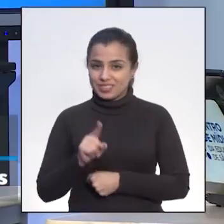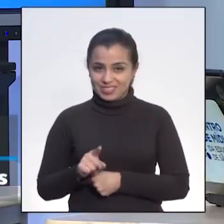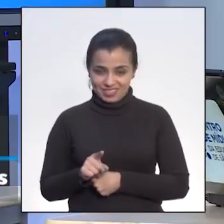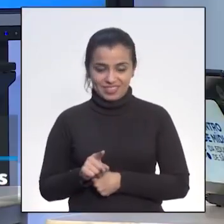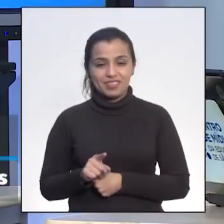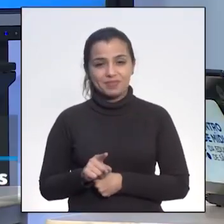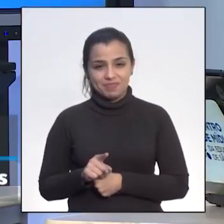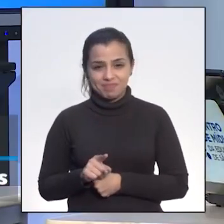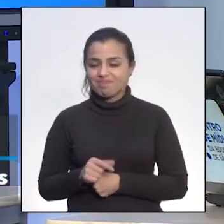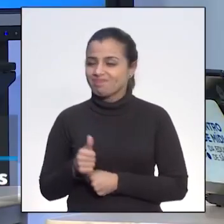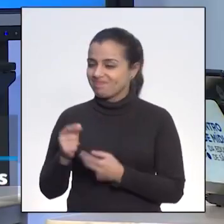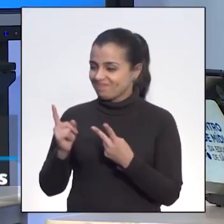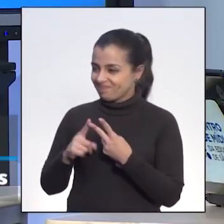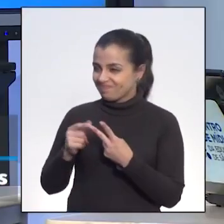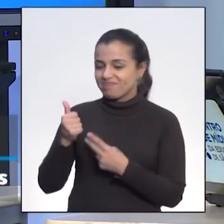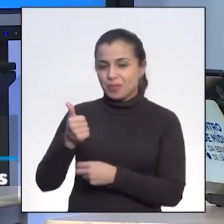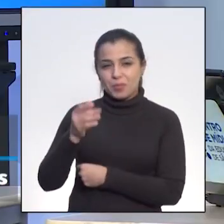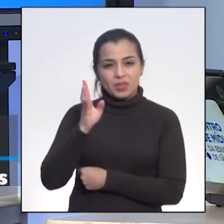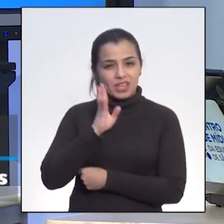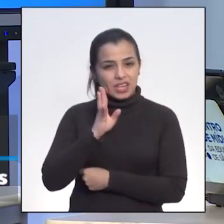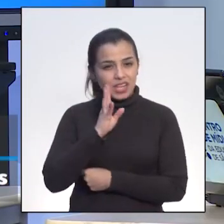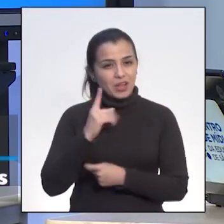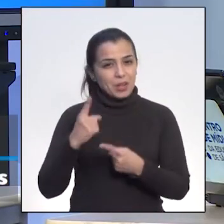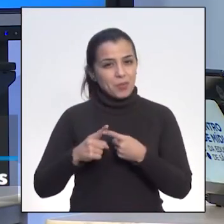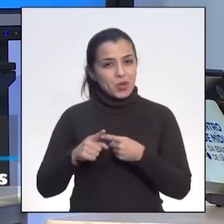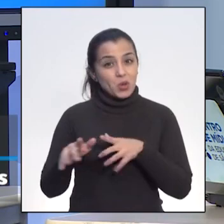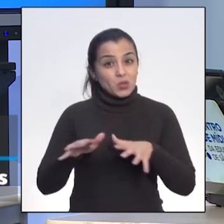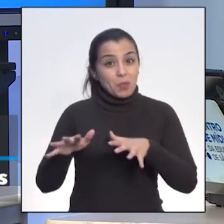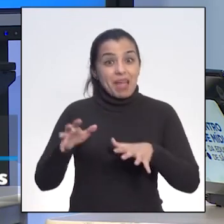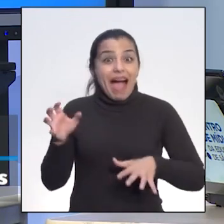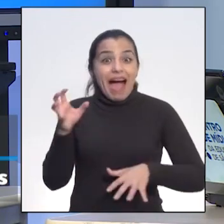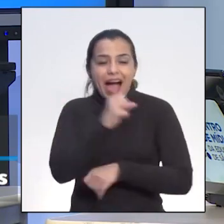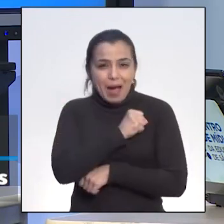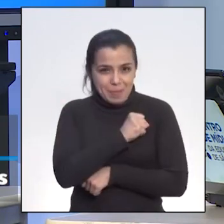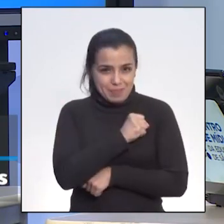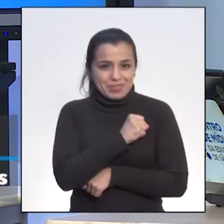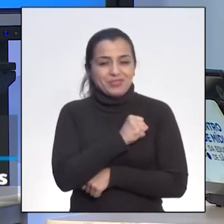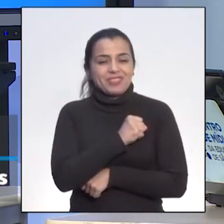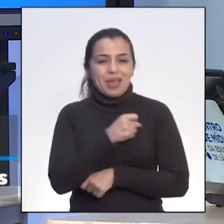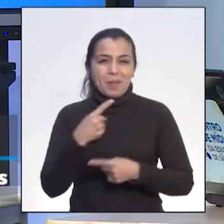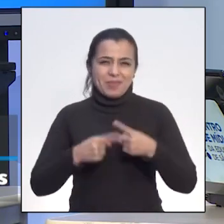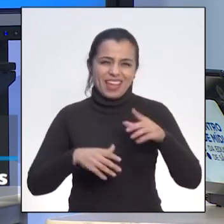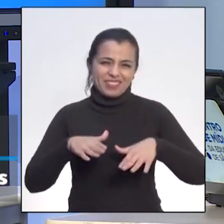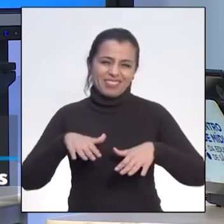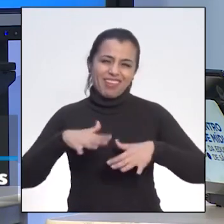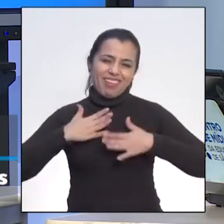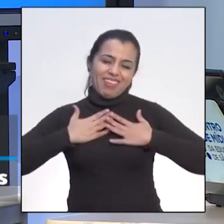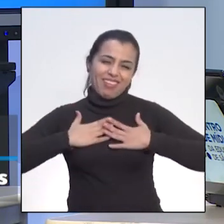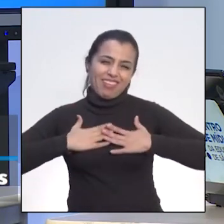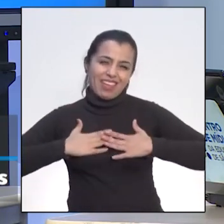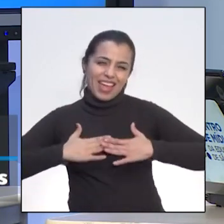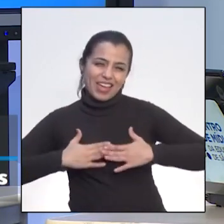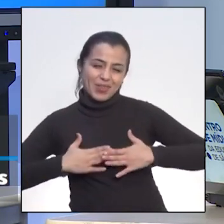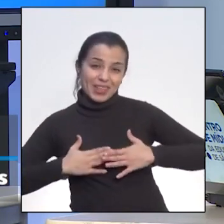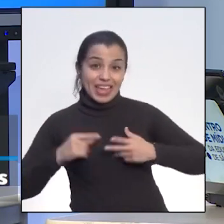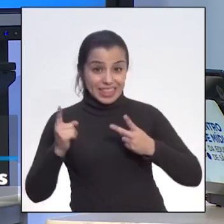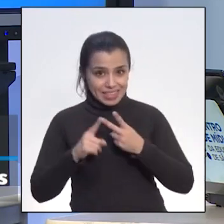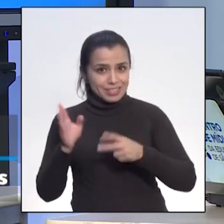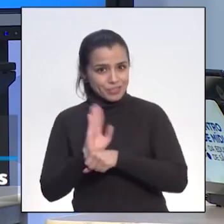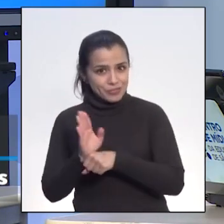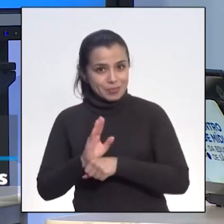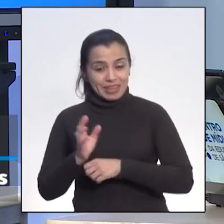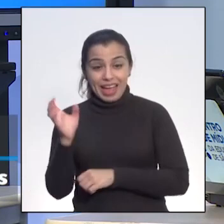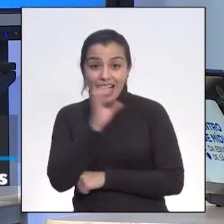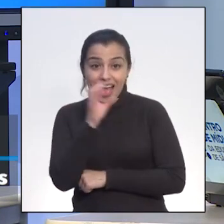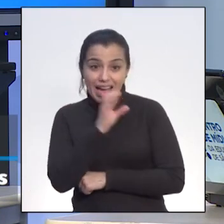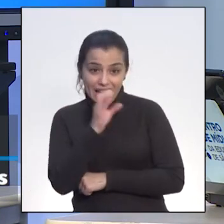bacana, porque os zumbis nesse filme, eles são bem rápidos, né? Tem diferença de zumbis que são meio lentos, né? E os zumbis velozes, né? Então esses são zumbis bem